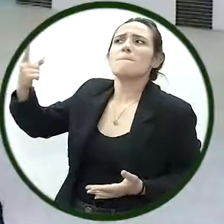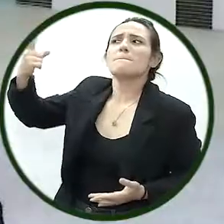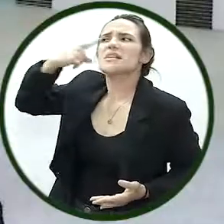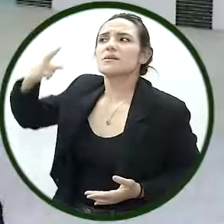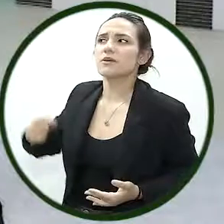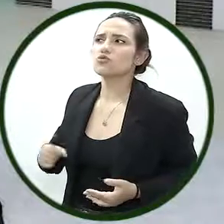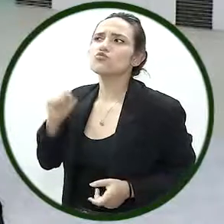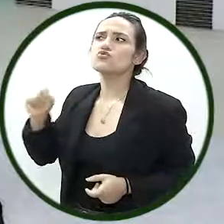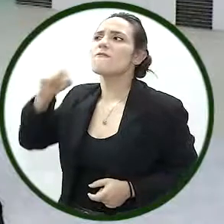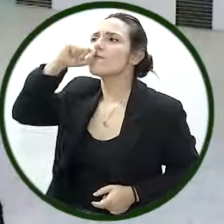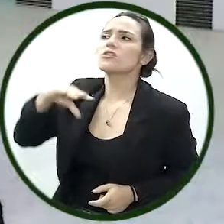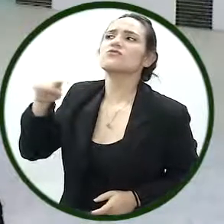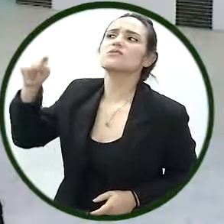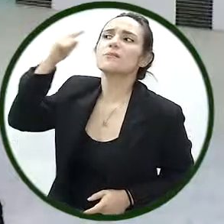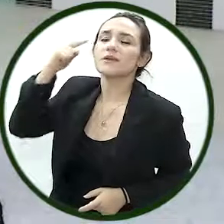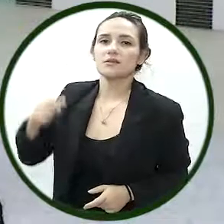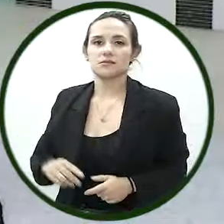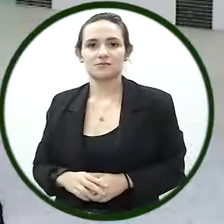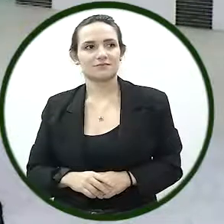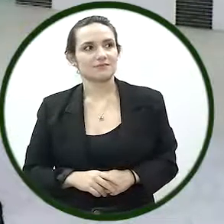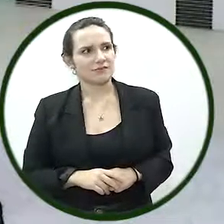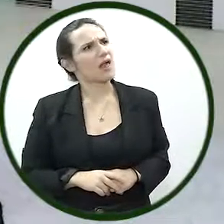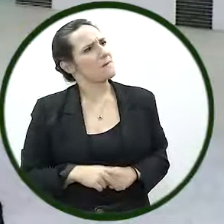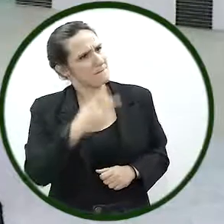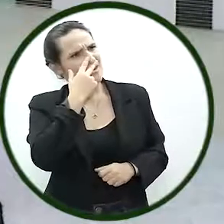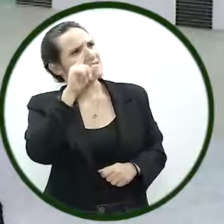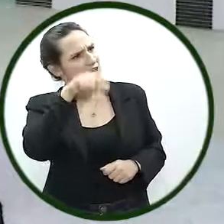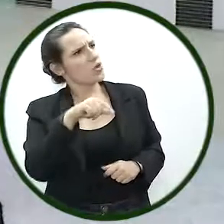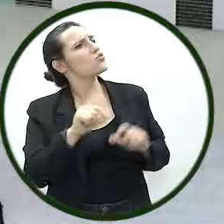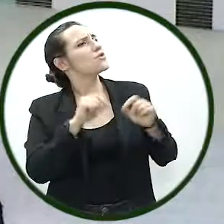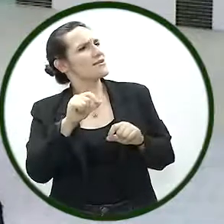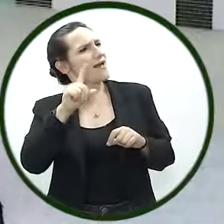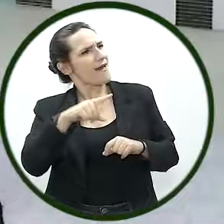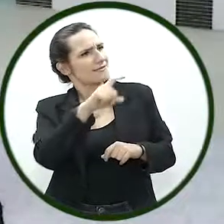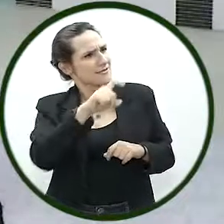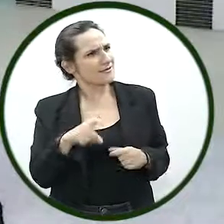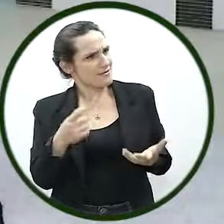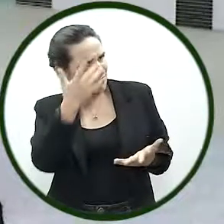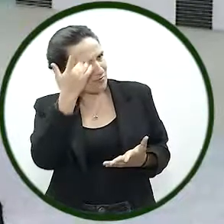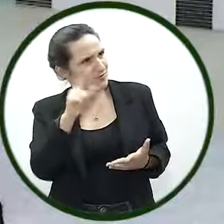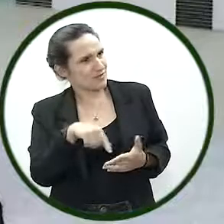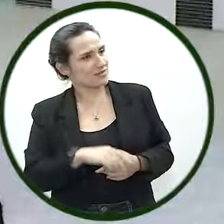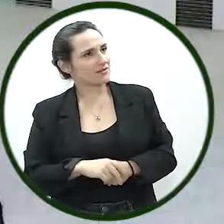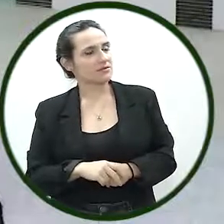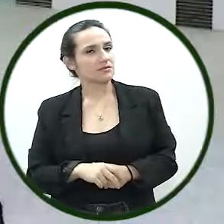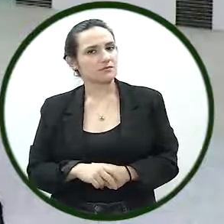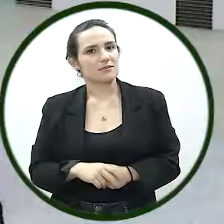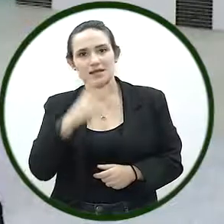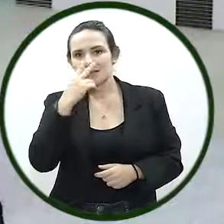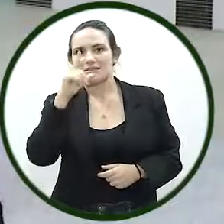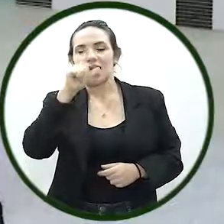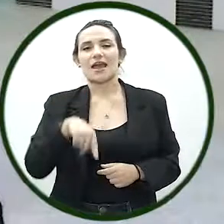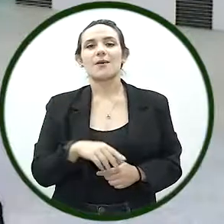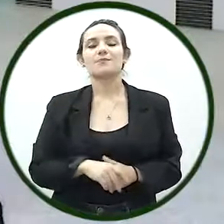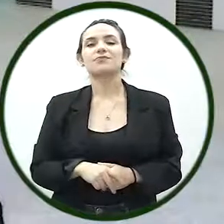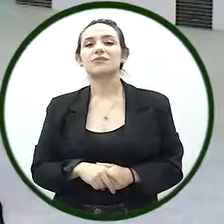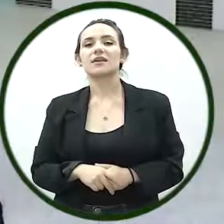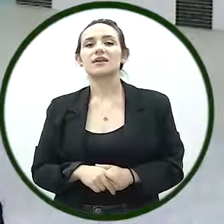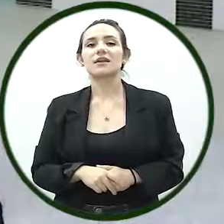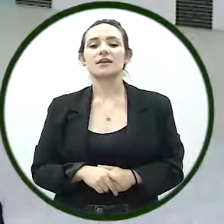ele é, né? Exatamente. A gente pode até fazer um paralelo com aquela frase famosa, né? Penso, logo existo, atribuída ao René